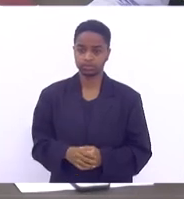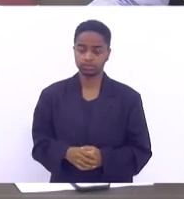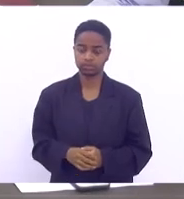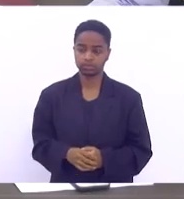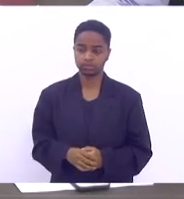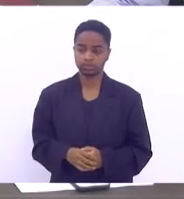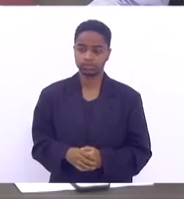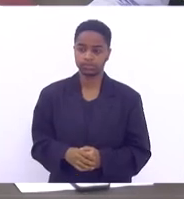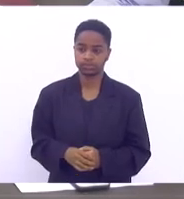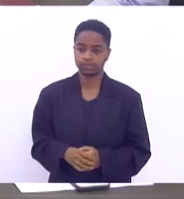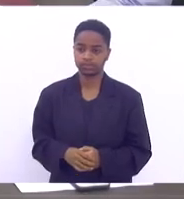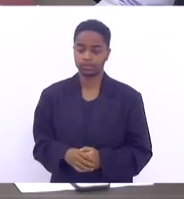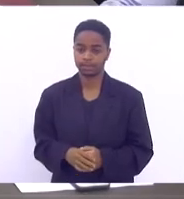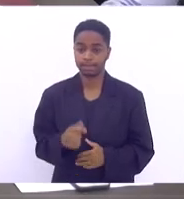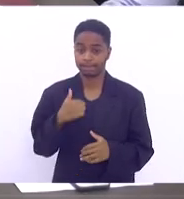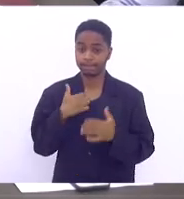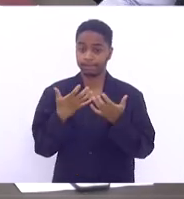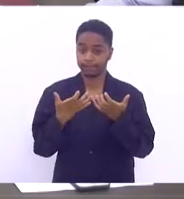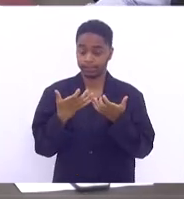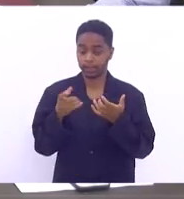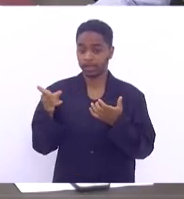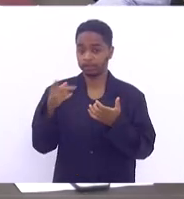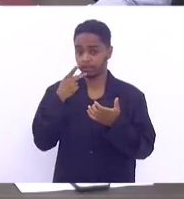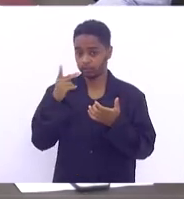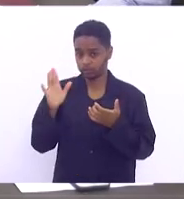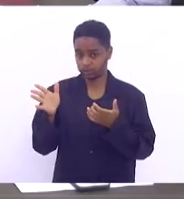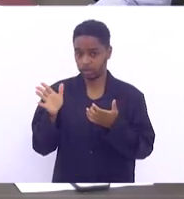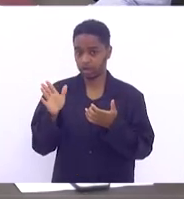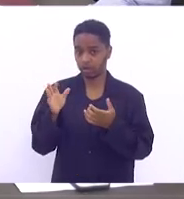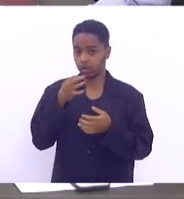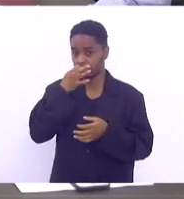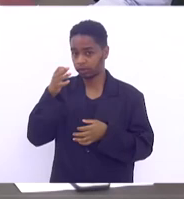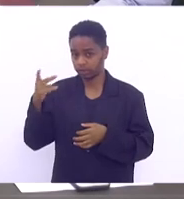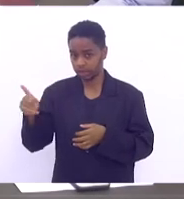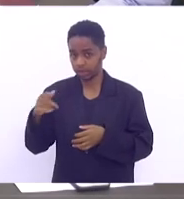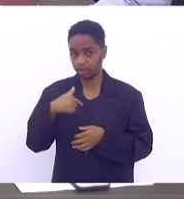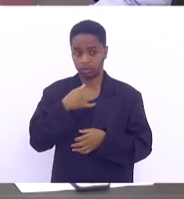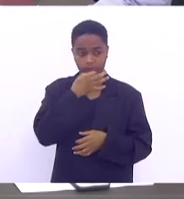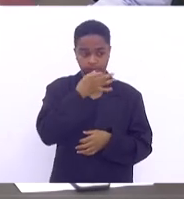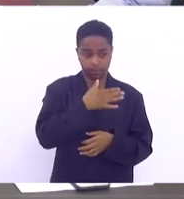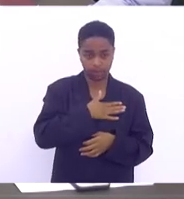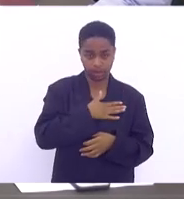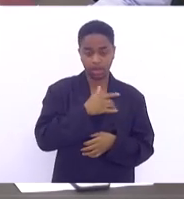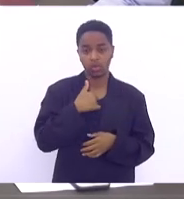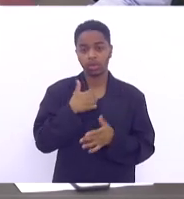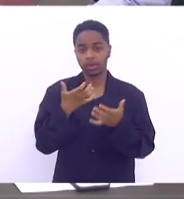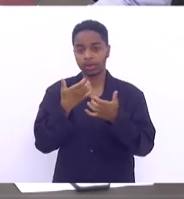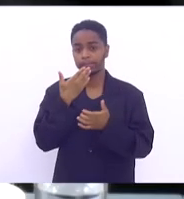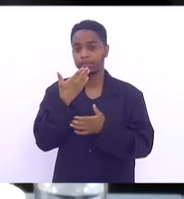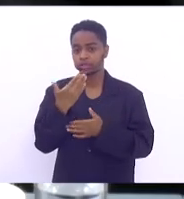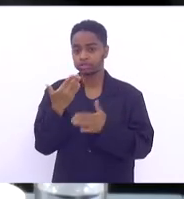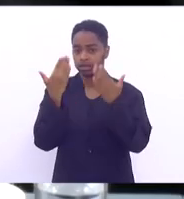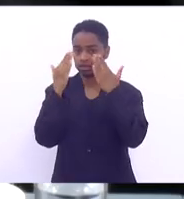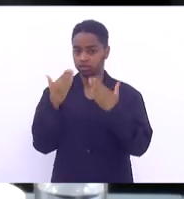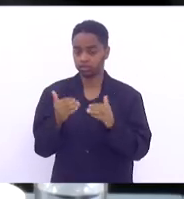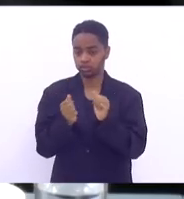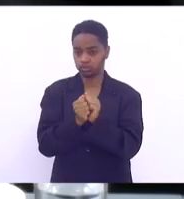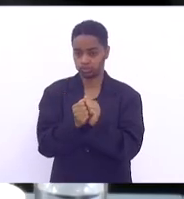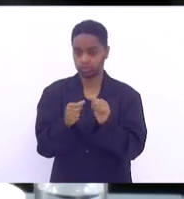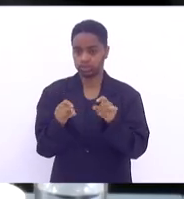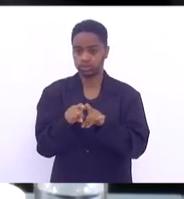o deputado Cozzolino manifestou a posição dele, eu a minha, eu queria pedir a Vossa Excelência vista conjunta.